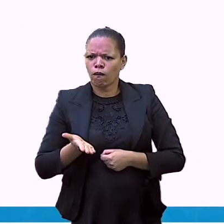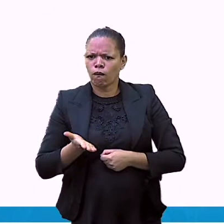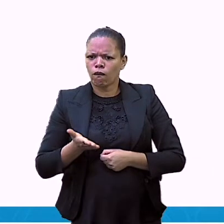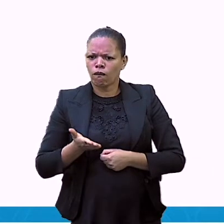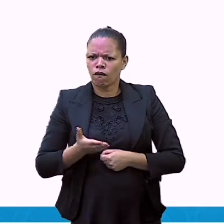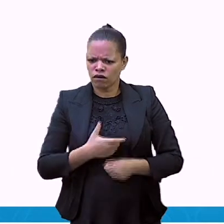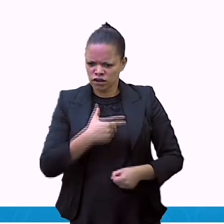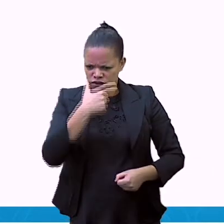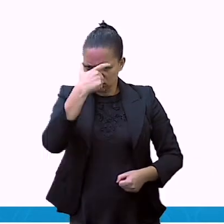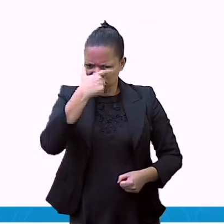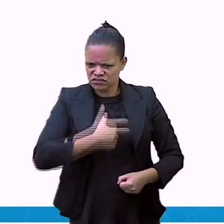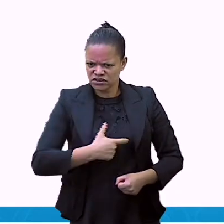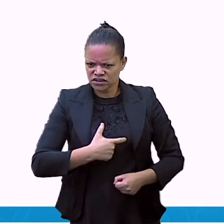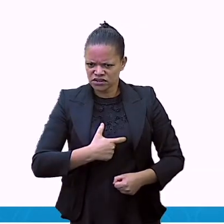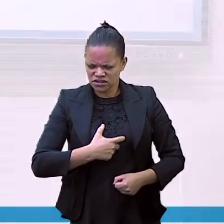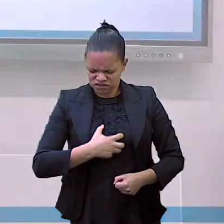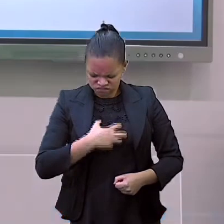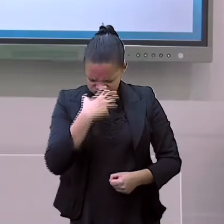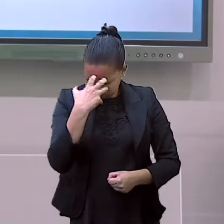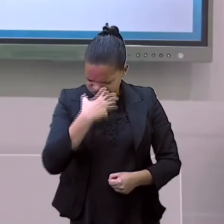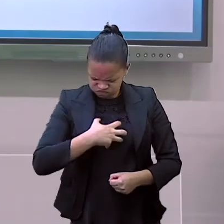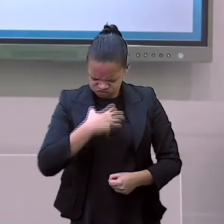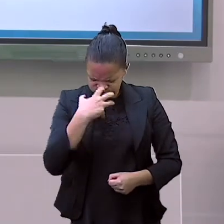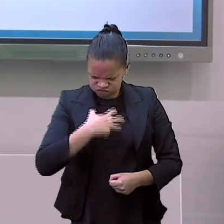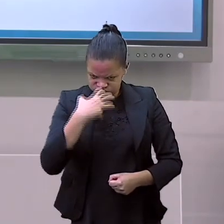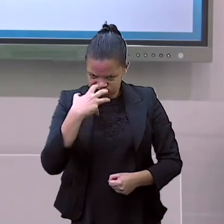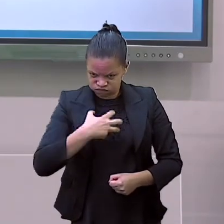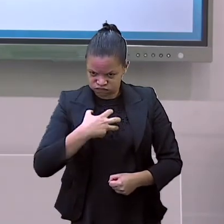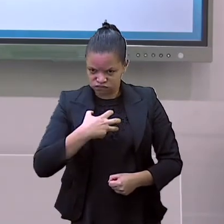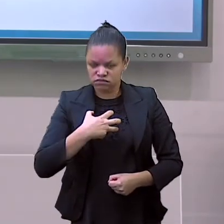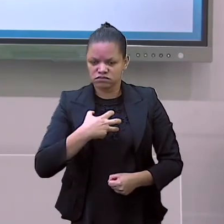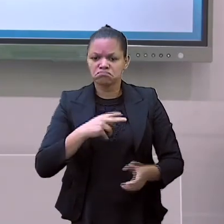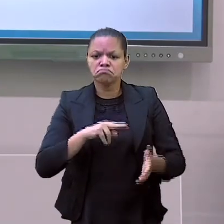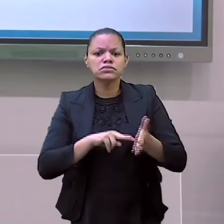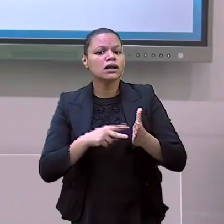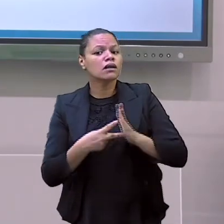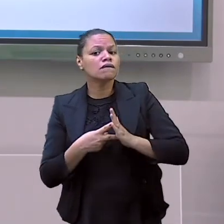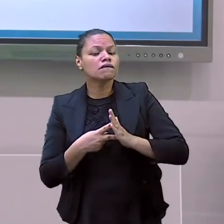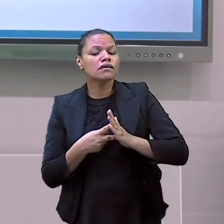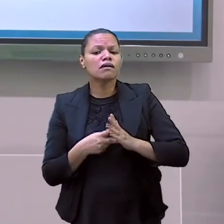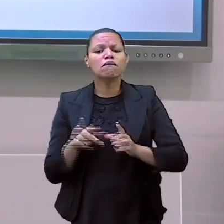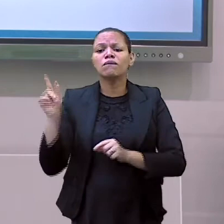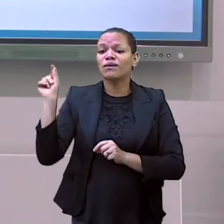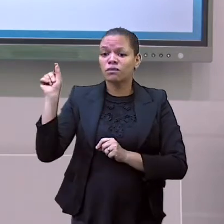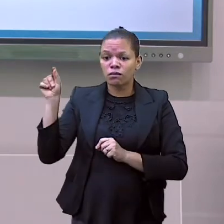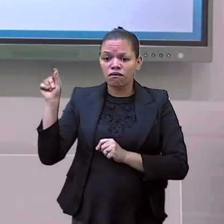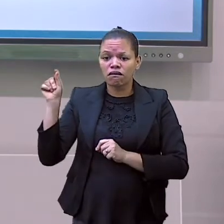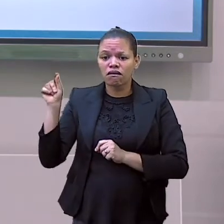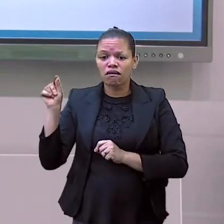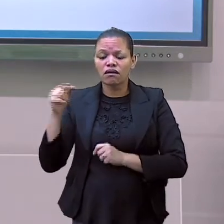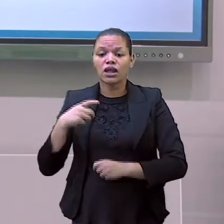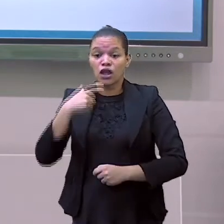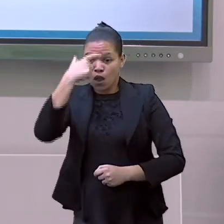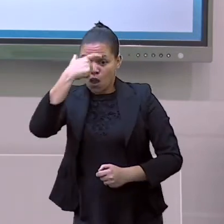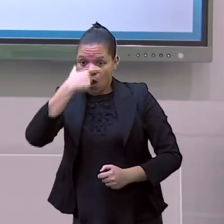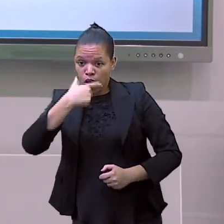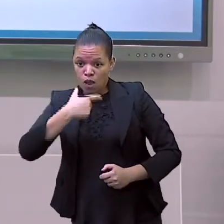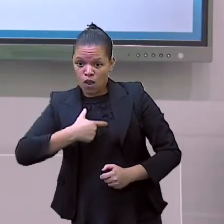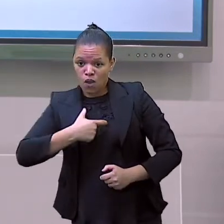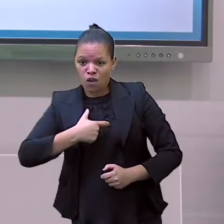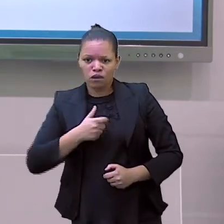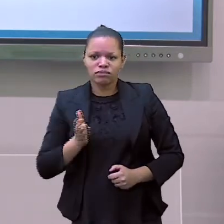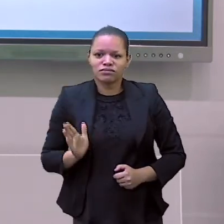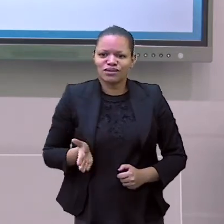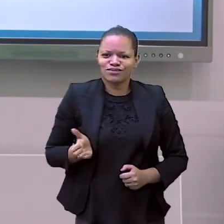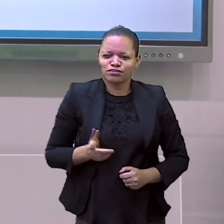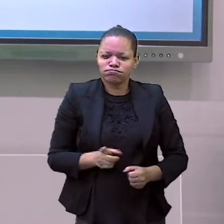Hoje estou uma fera, não é literalmente uma fera, quer dizer que hoje eu estou brava. Hoje eu quero que tudo ande